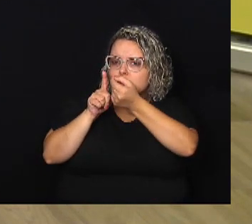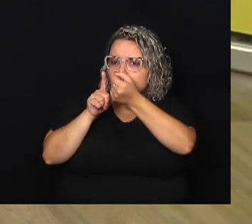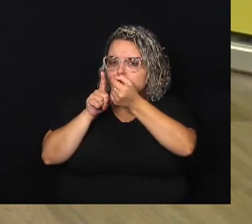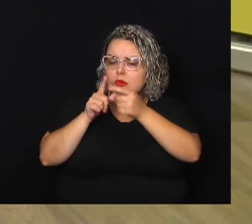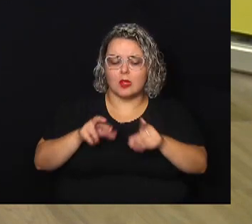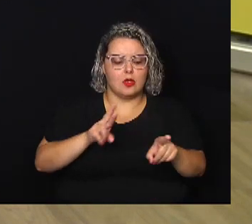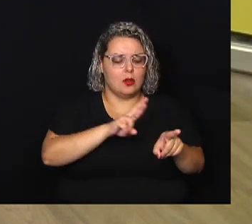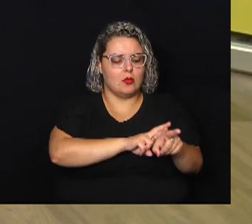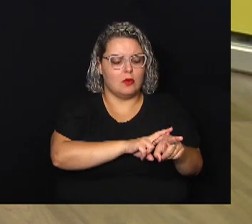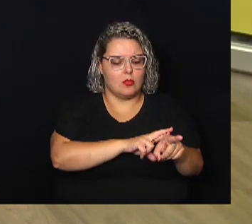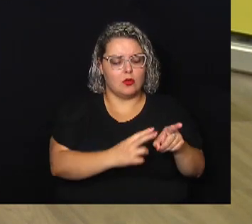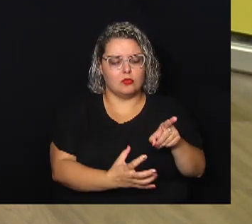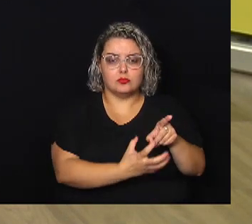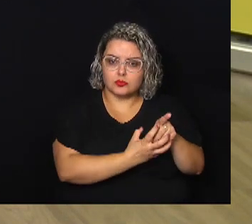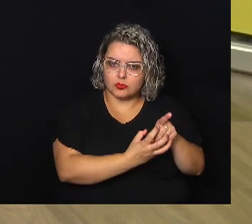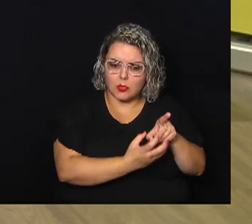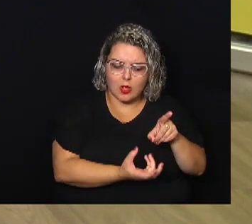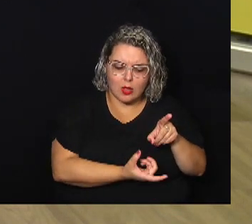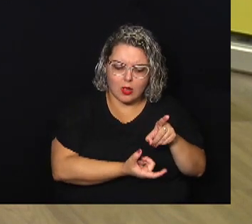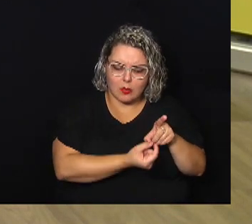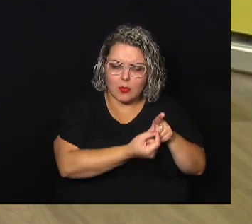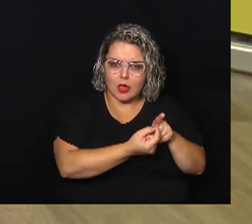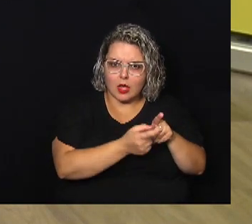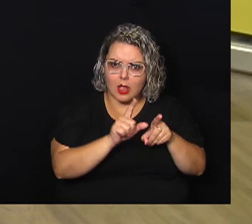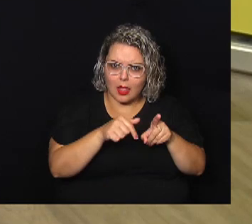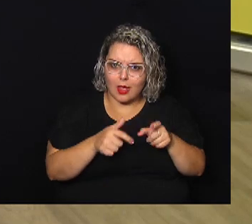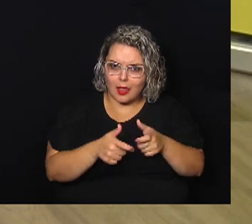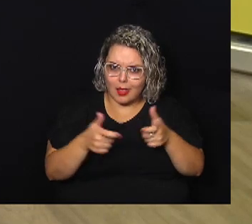é preocupante isso para os homens?